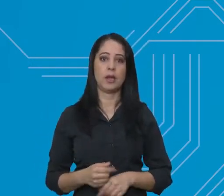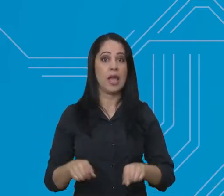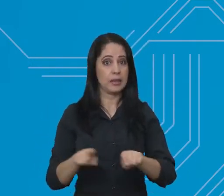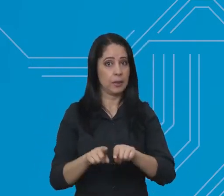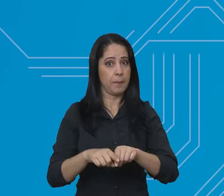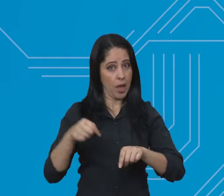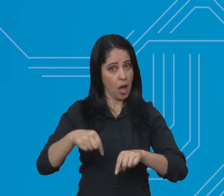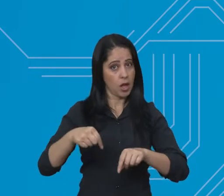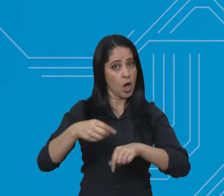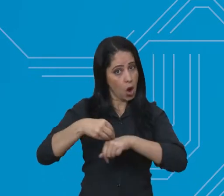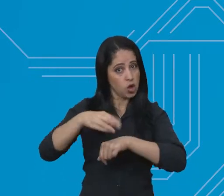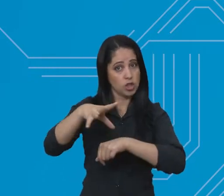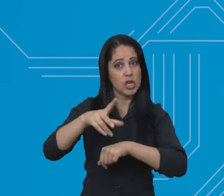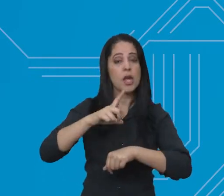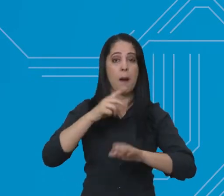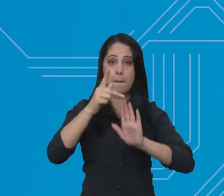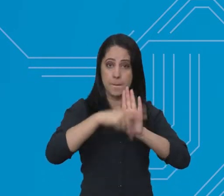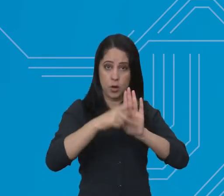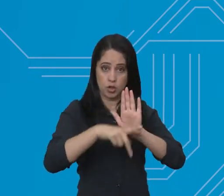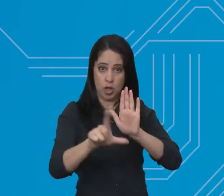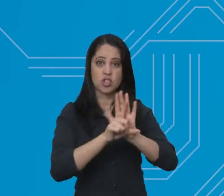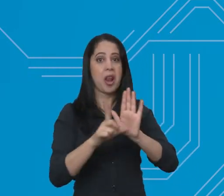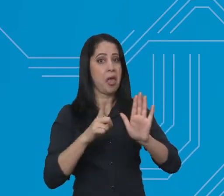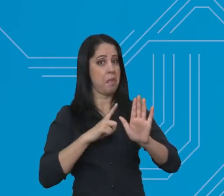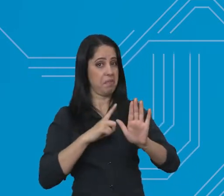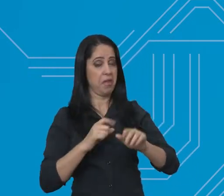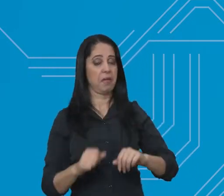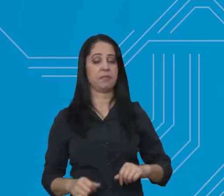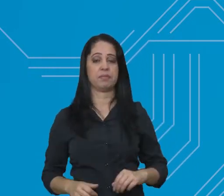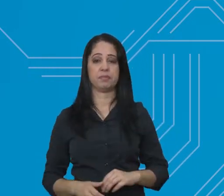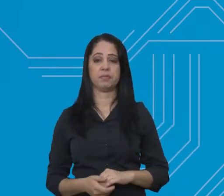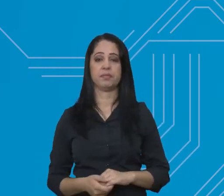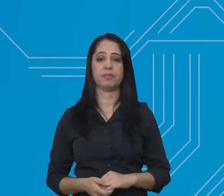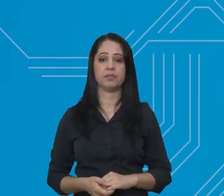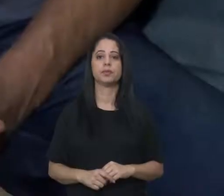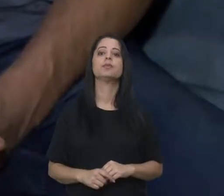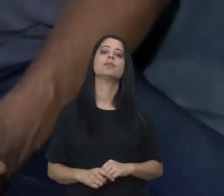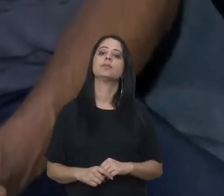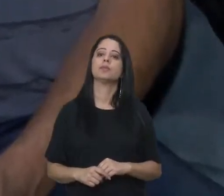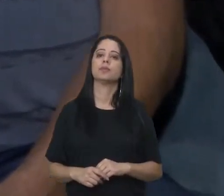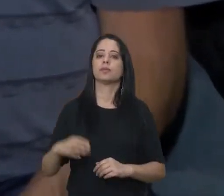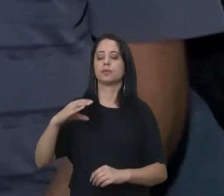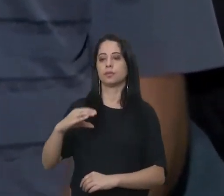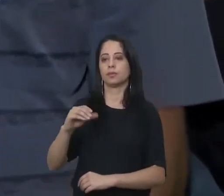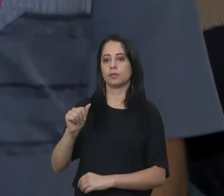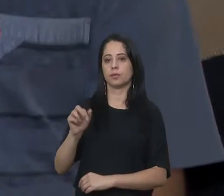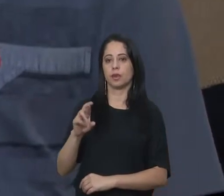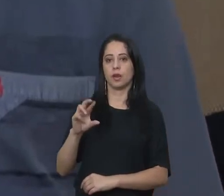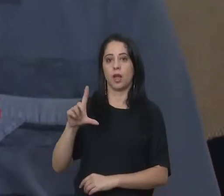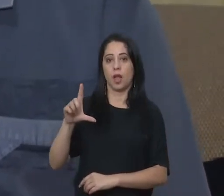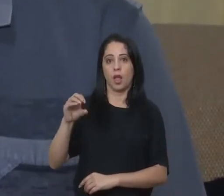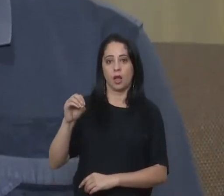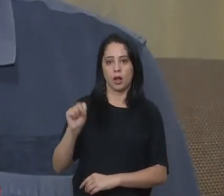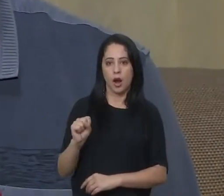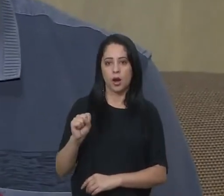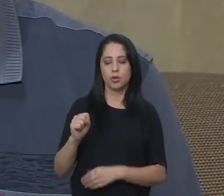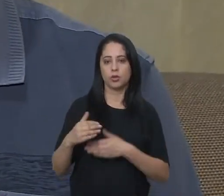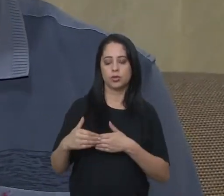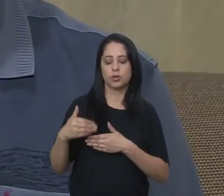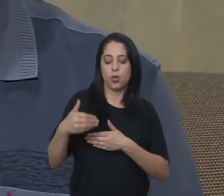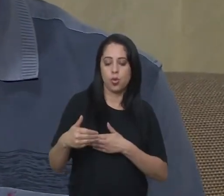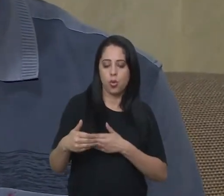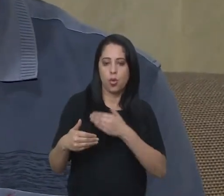esse também é o recado da Câmara, que tem projetos de lei voltados para essa causa. Para o Sr. Carlos, é um respiro de cada